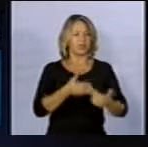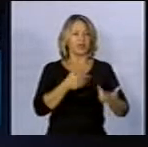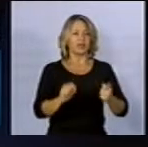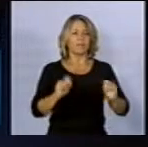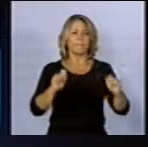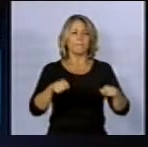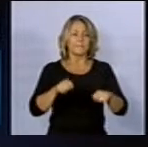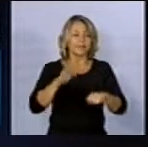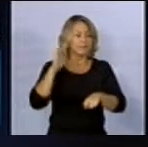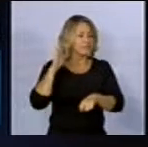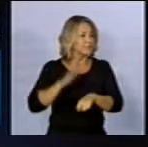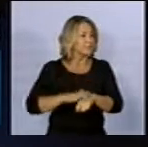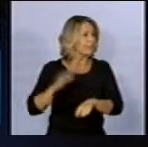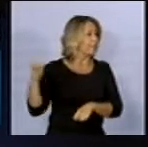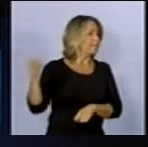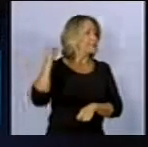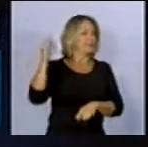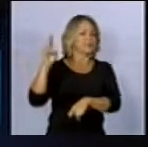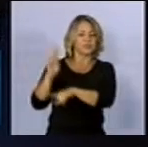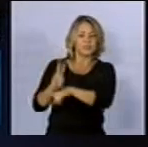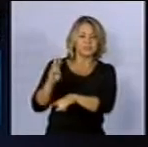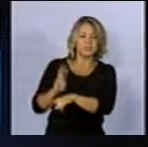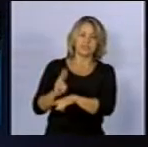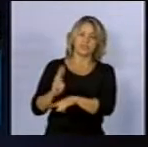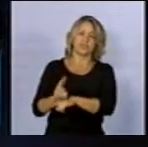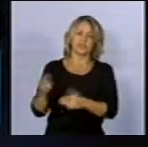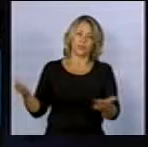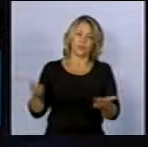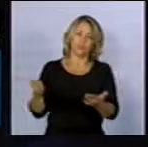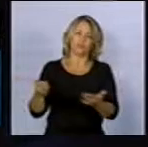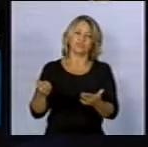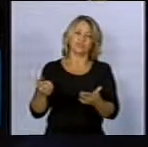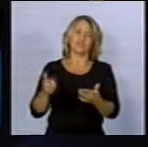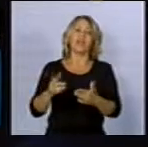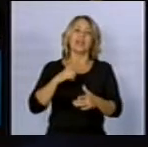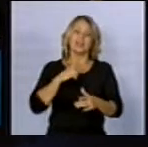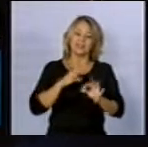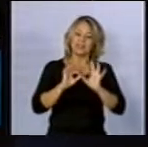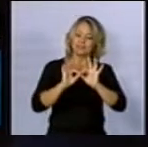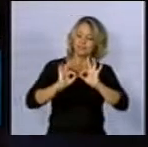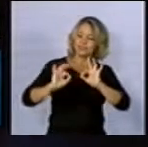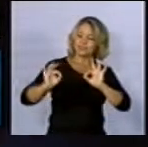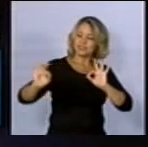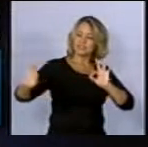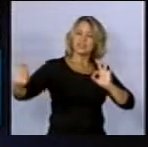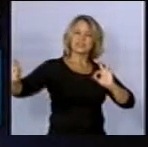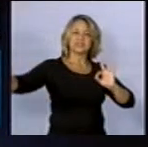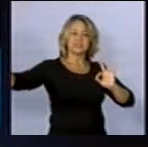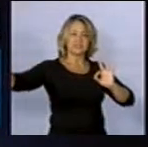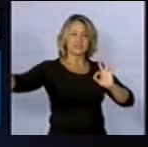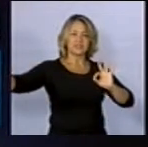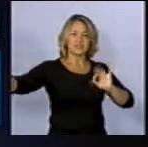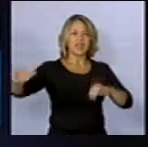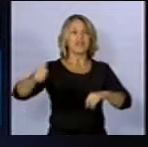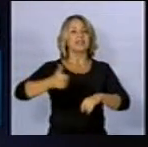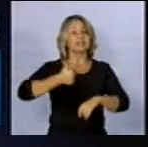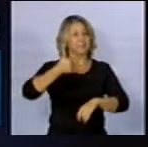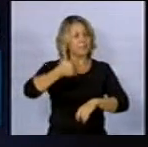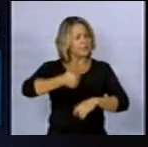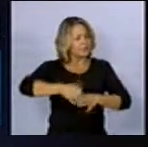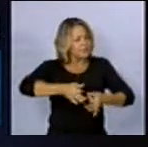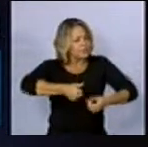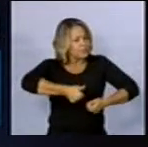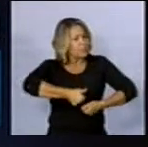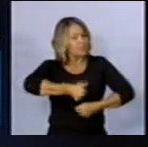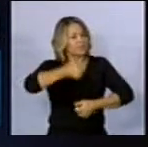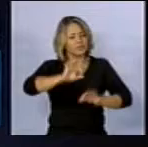maior proteção a melhor proteção que existe é a maior distância possível a maior distância possível de